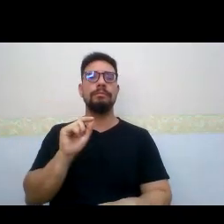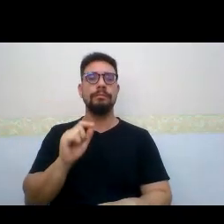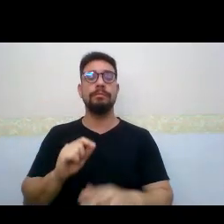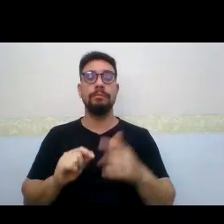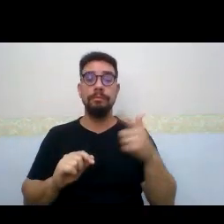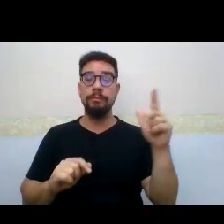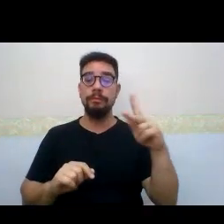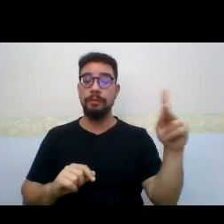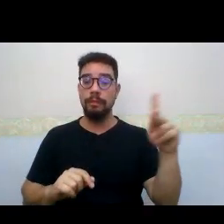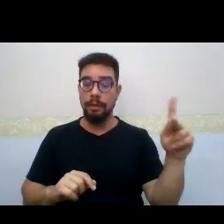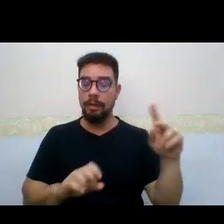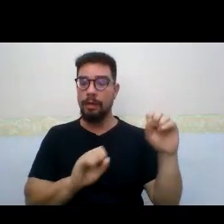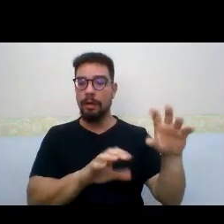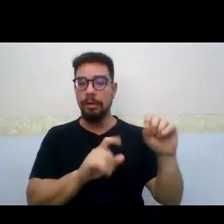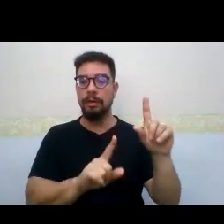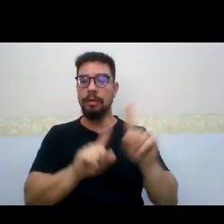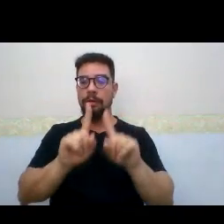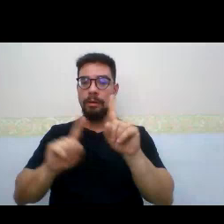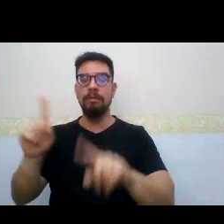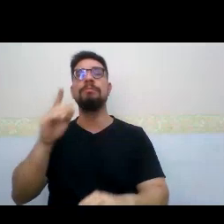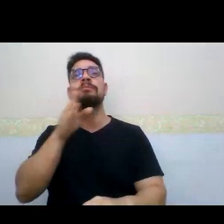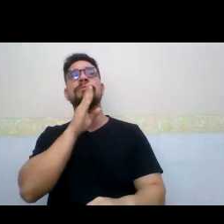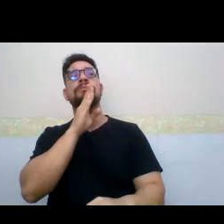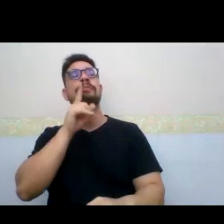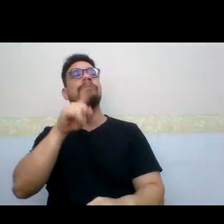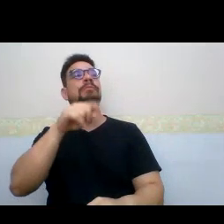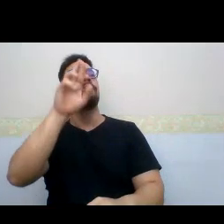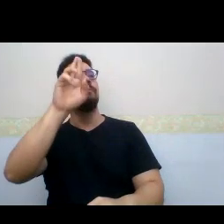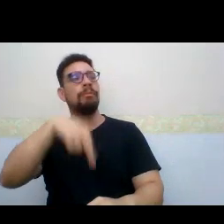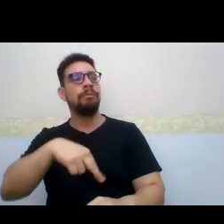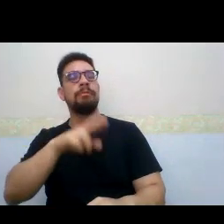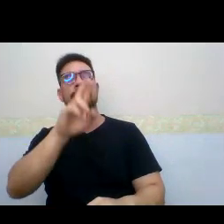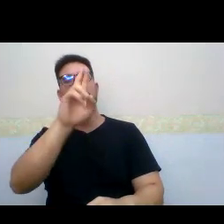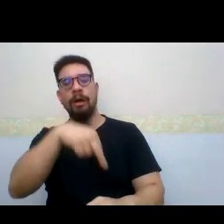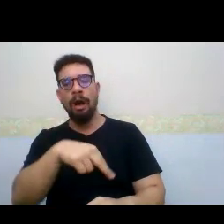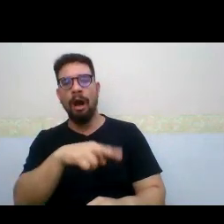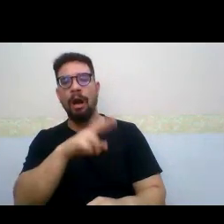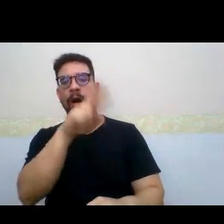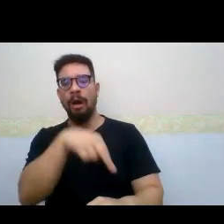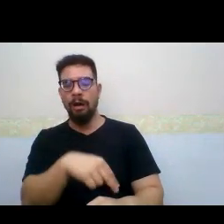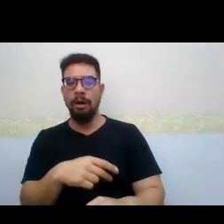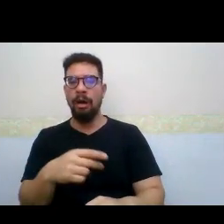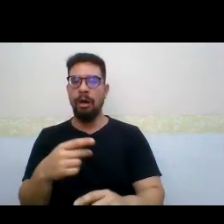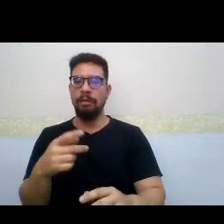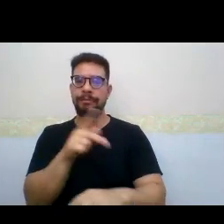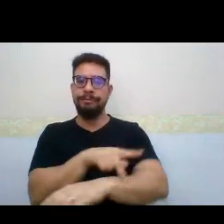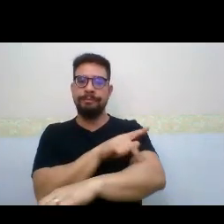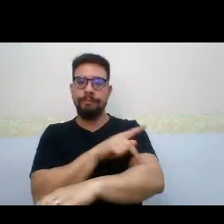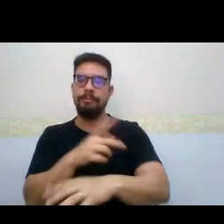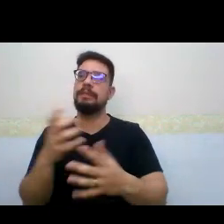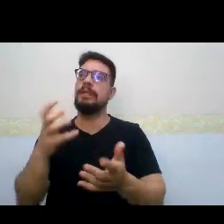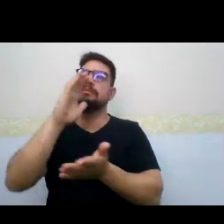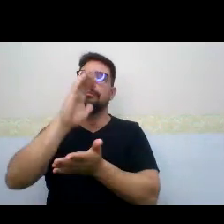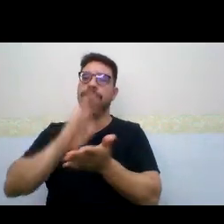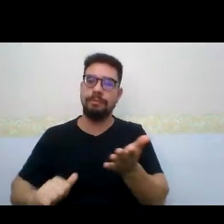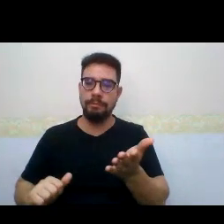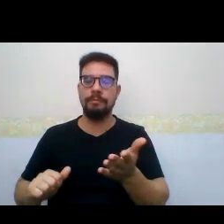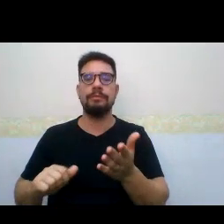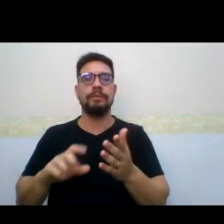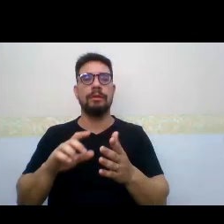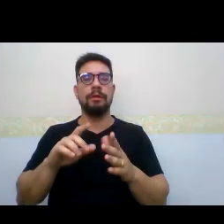Disciplina de estatística é aquela que reprova. Vamos tirar a disciplina de estatística do currículo de pedagogia, porque ela não serve para nada além